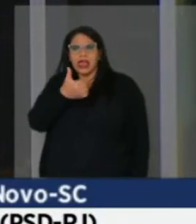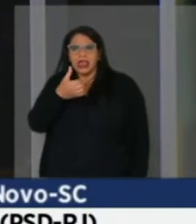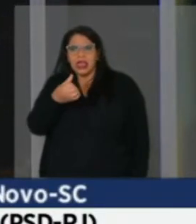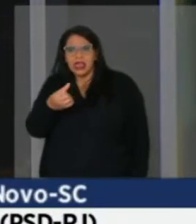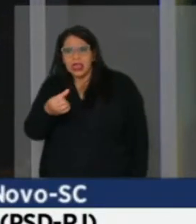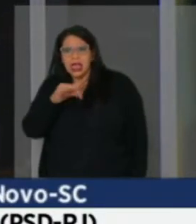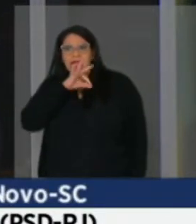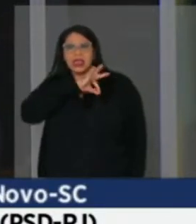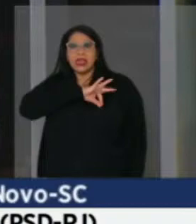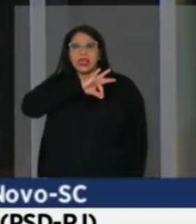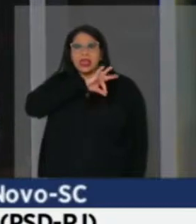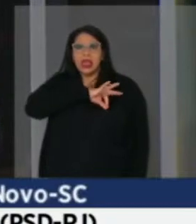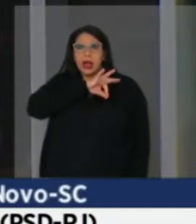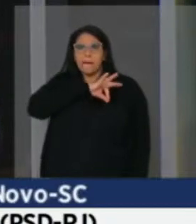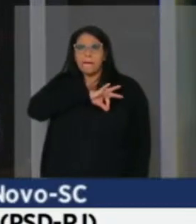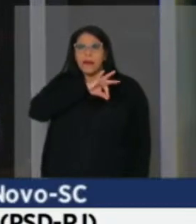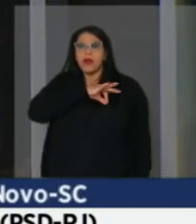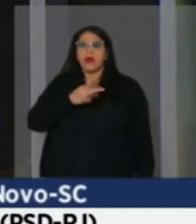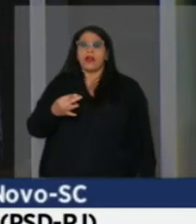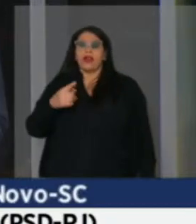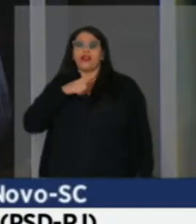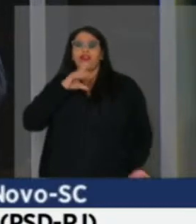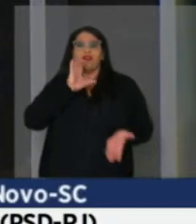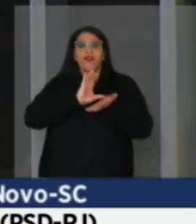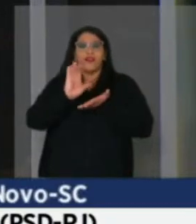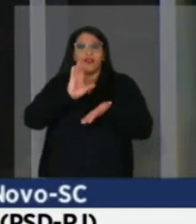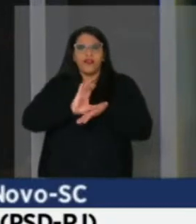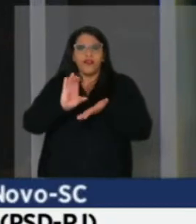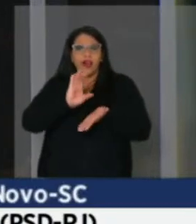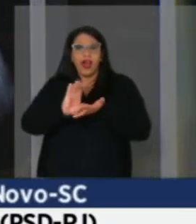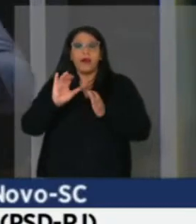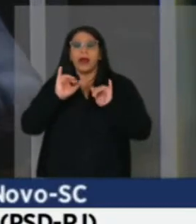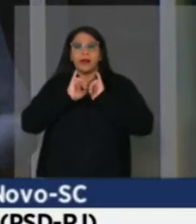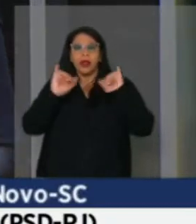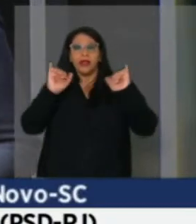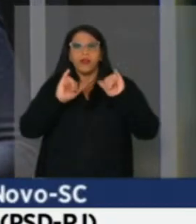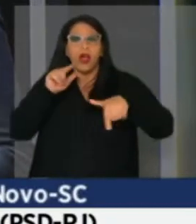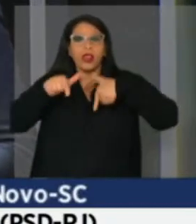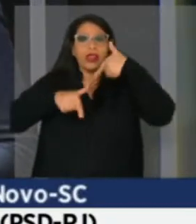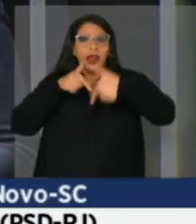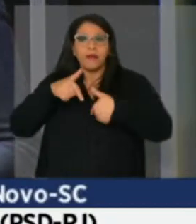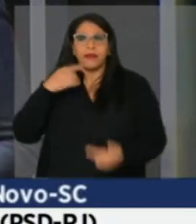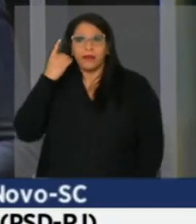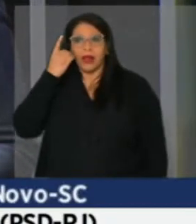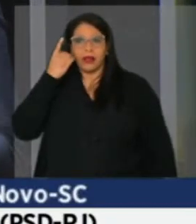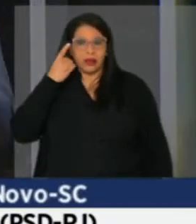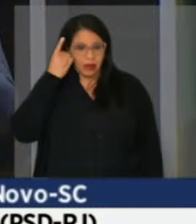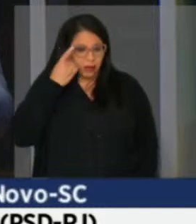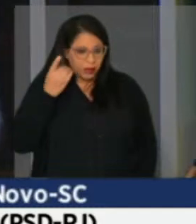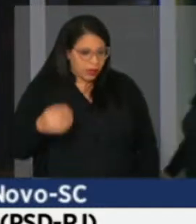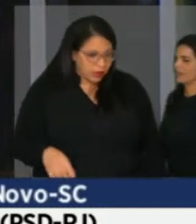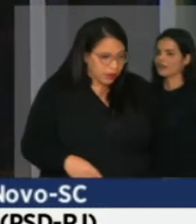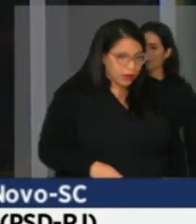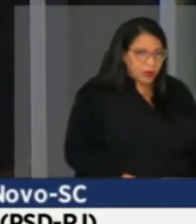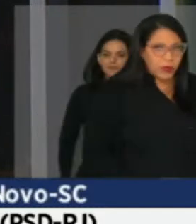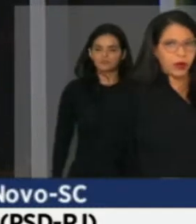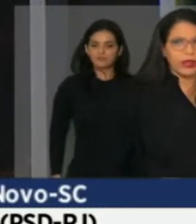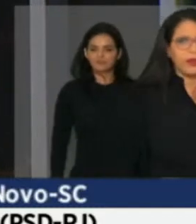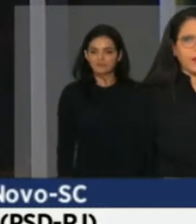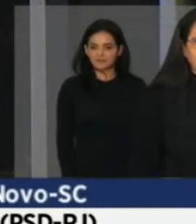R$ 16 mil de verba para a divulgação do trabalho parlamentar. Que trabalho